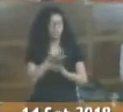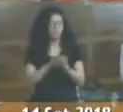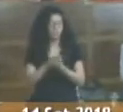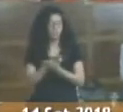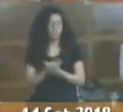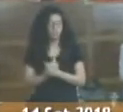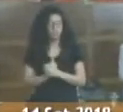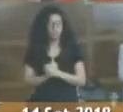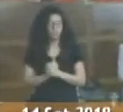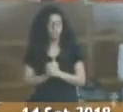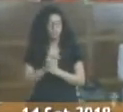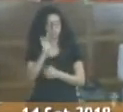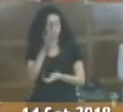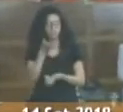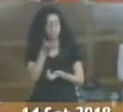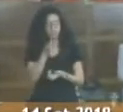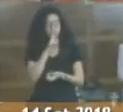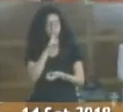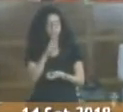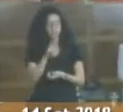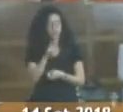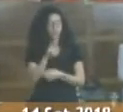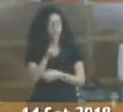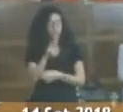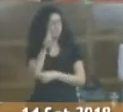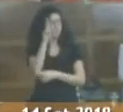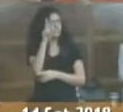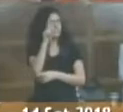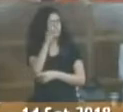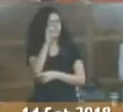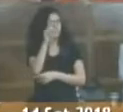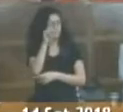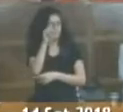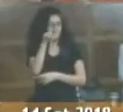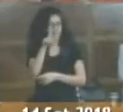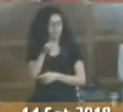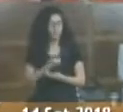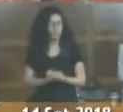concreta. Só queria a resposta algum representante da Inel aqui, por favor.